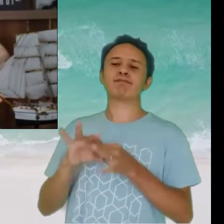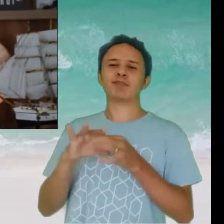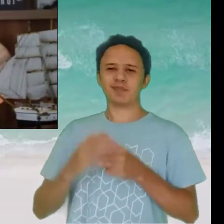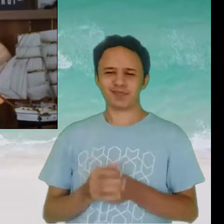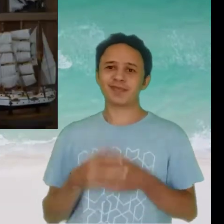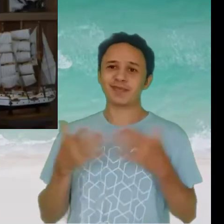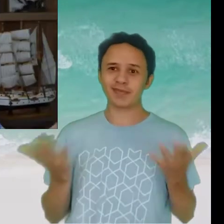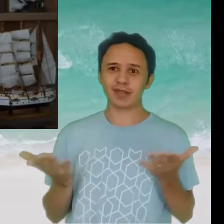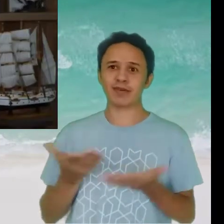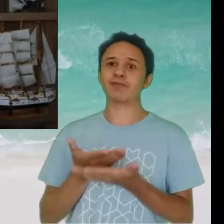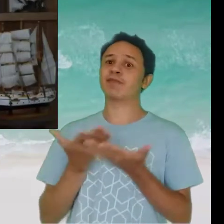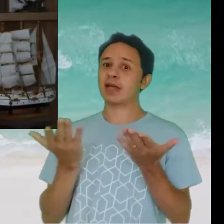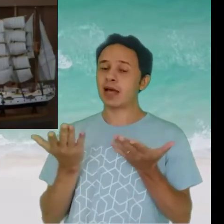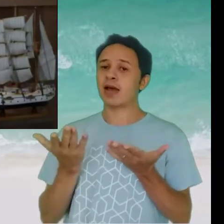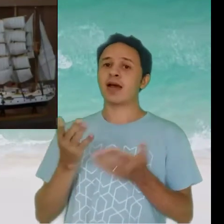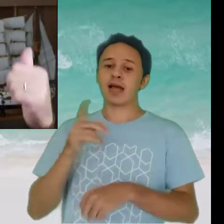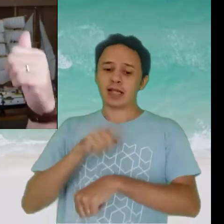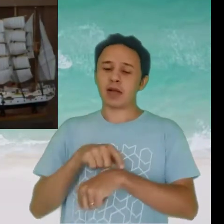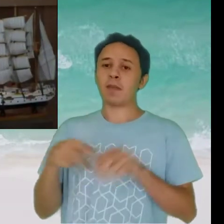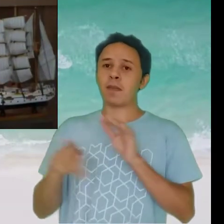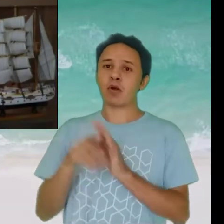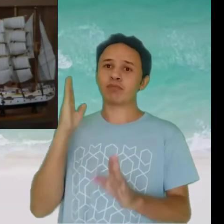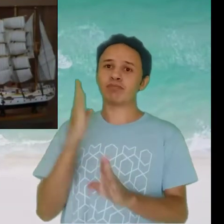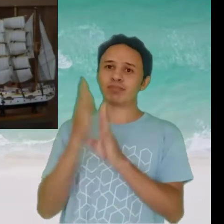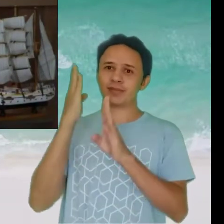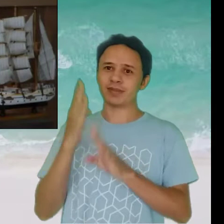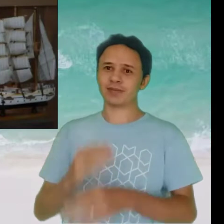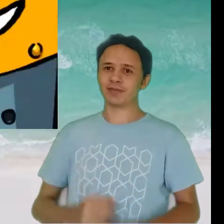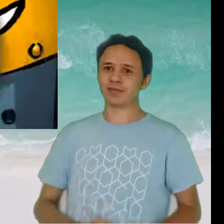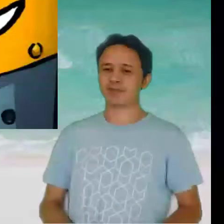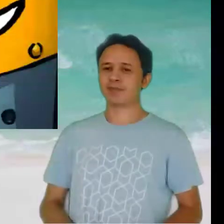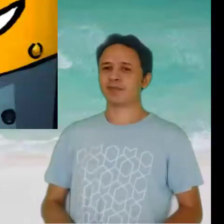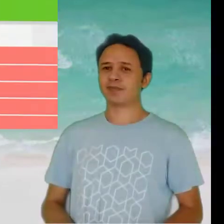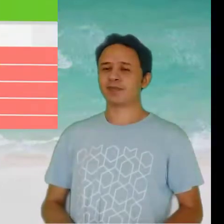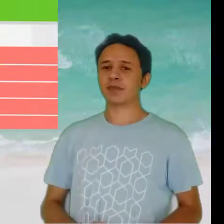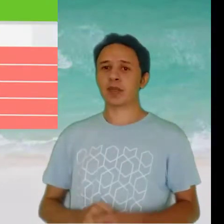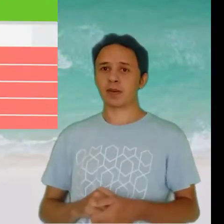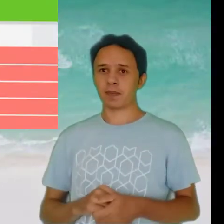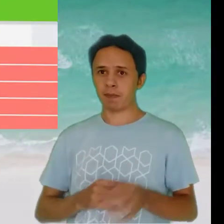só. Então, cavaleiros, essa é a grande era dos descobrimentos.